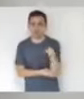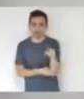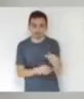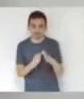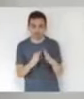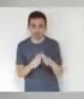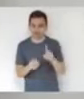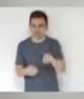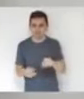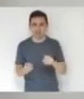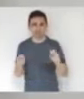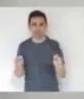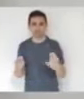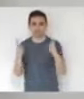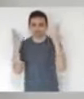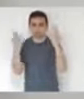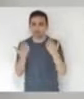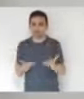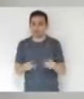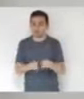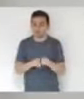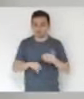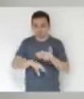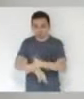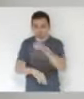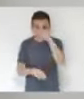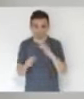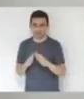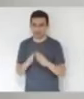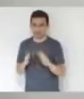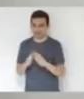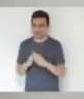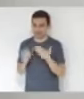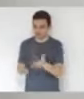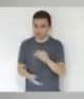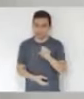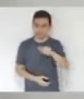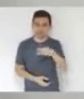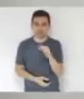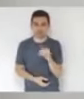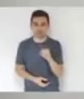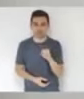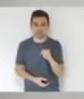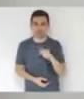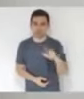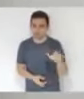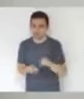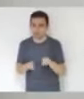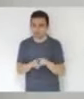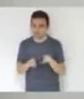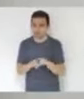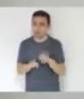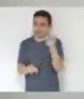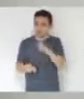da Cerveja, foi no Hospital Santa Isabel, a quem ele já tinha destinado o helicóptero, e daí surgiu o convênio que